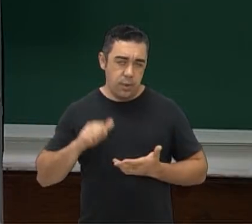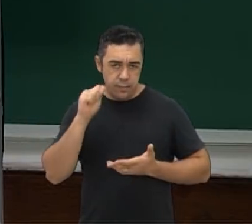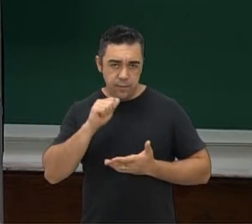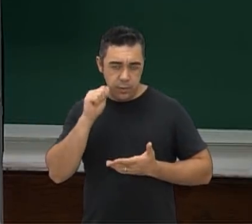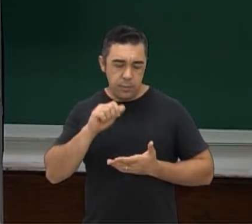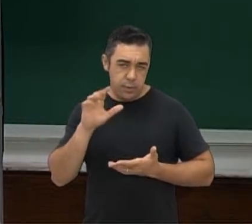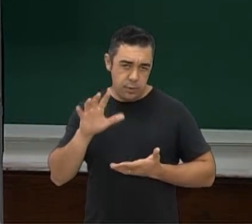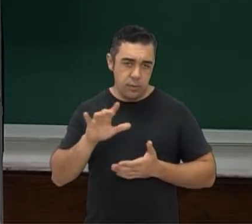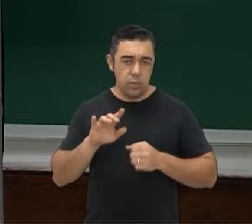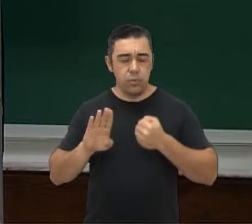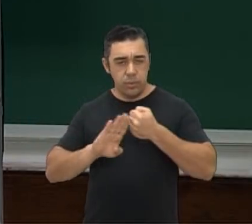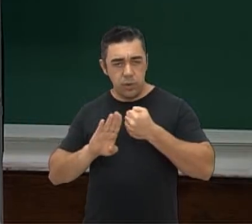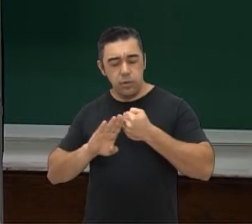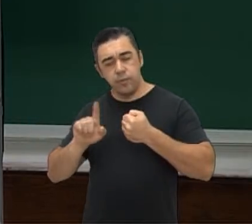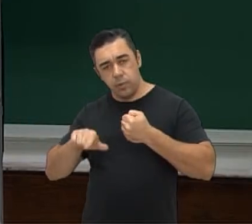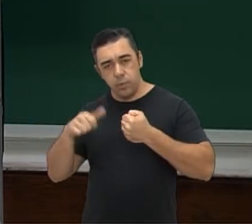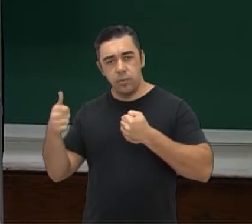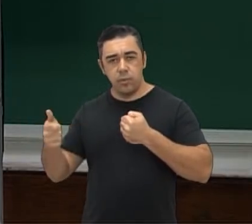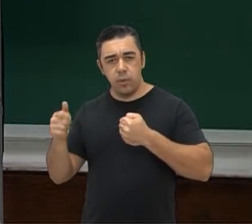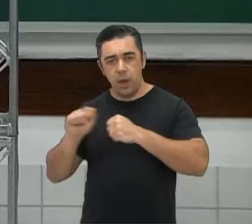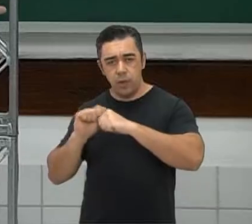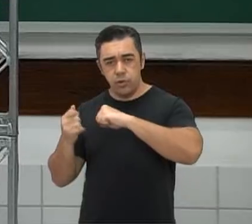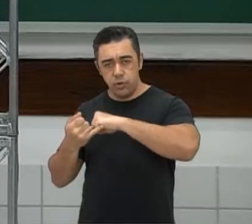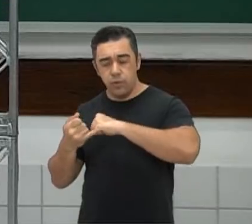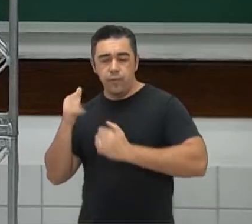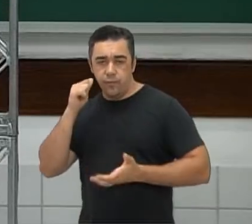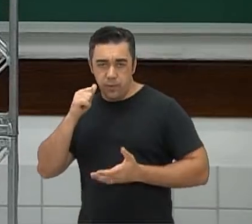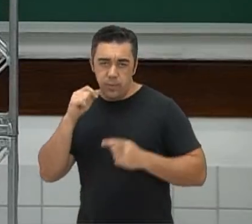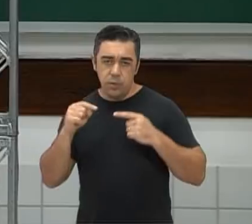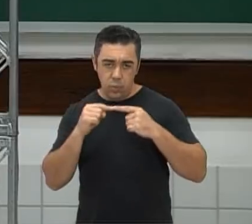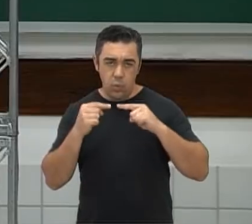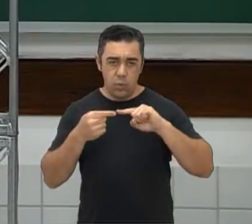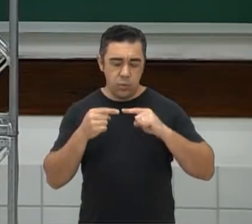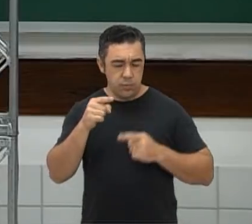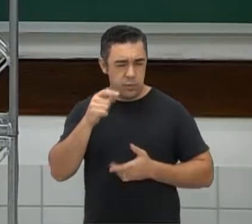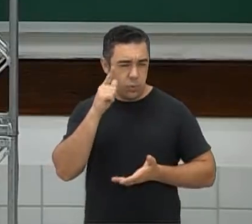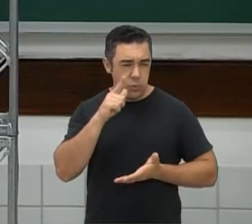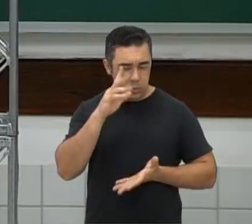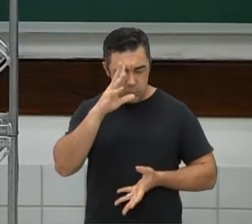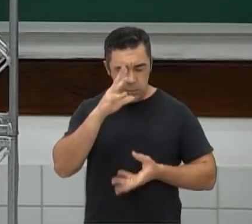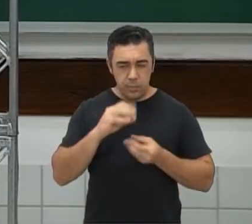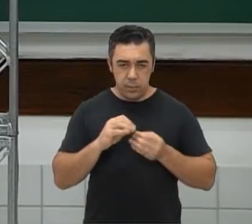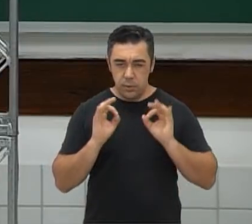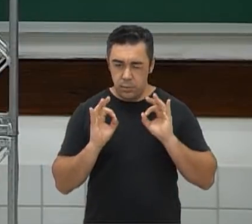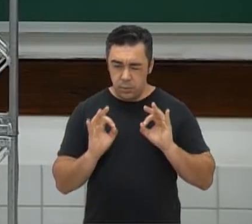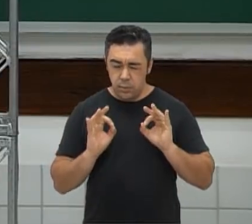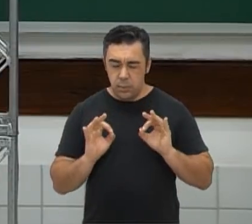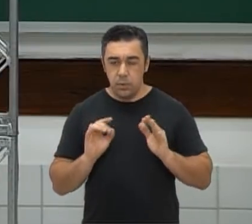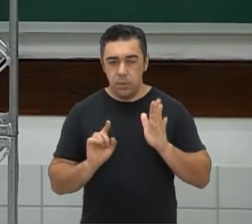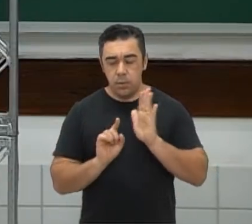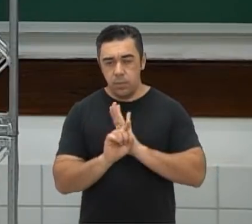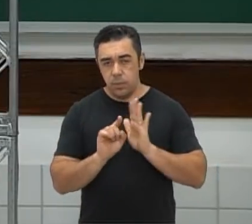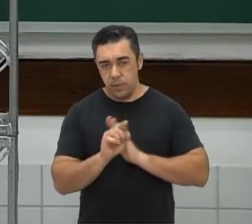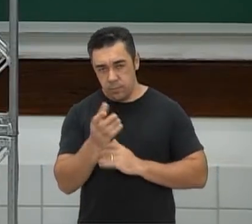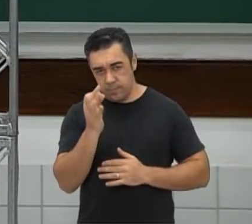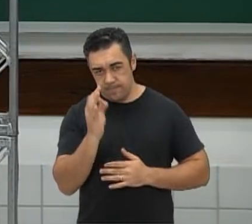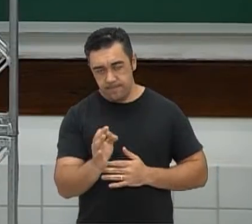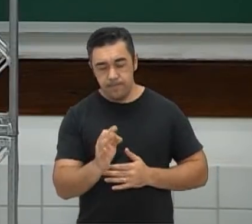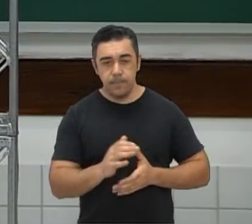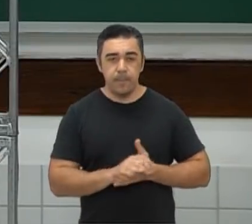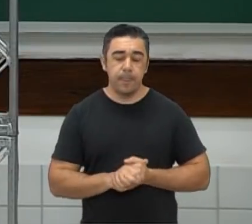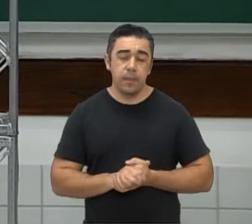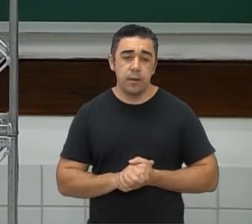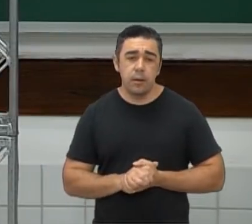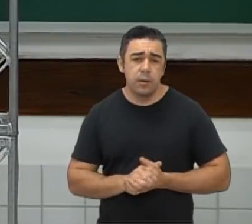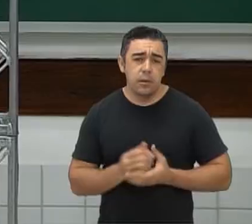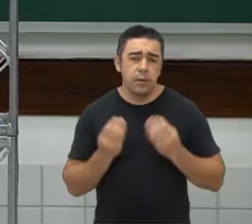feminino no substantivo, ok? Então, quem conseguiu fazer esse exercício aí já conseguiu entender essa questão também dos gêneros dos substantivos,